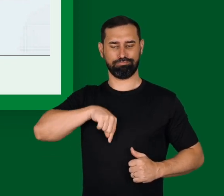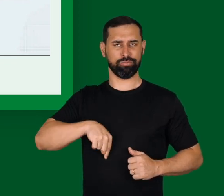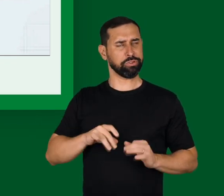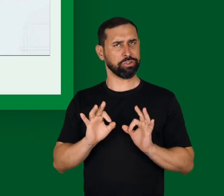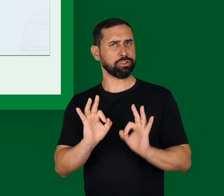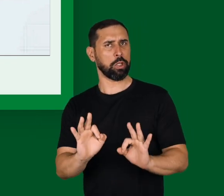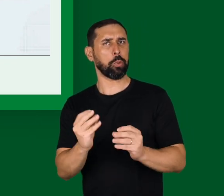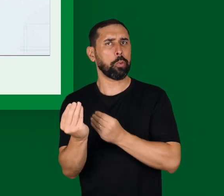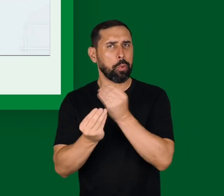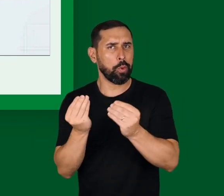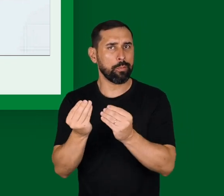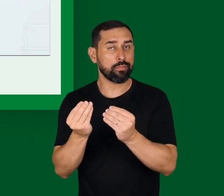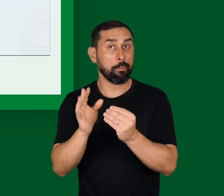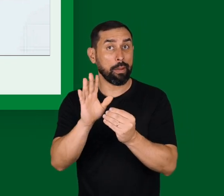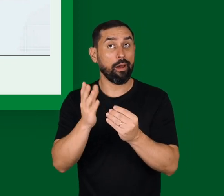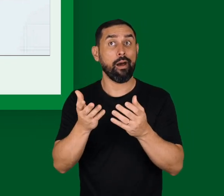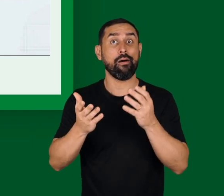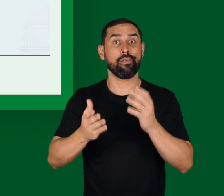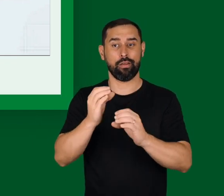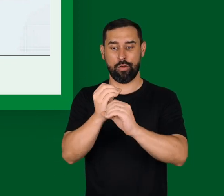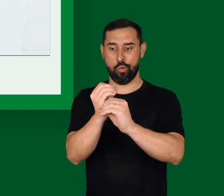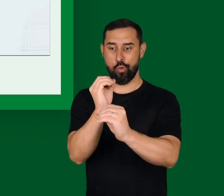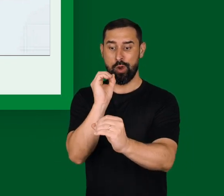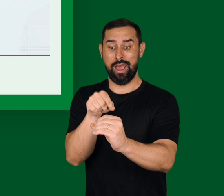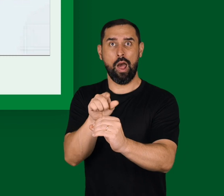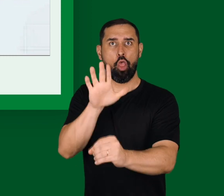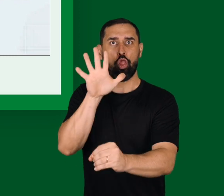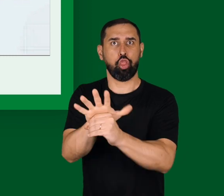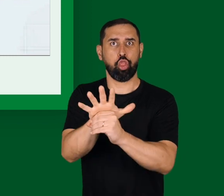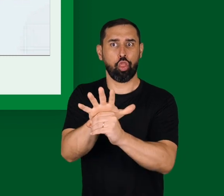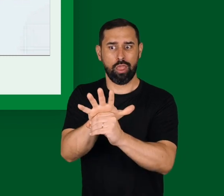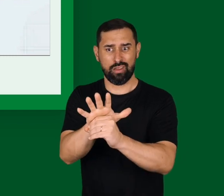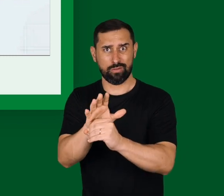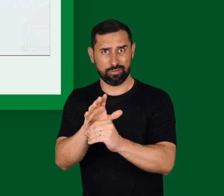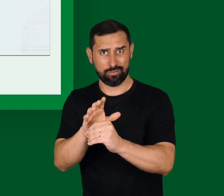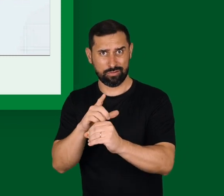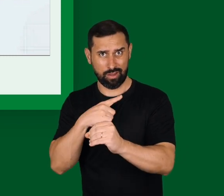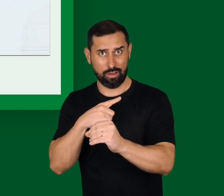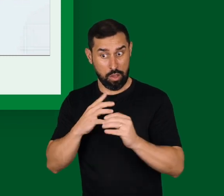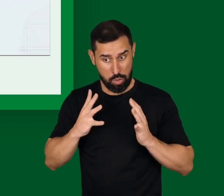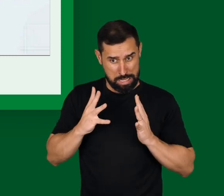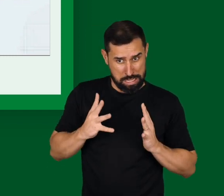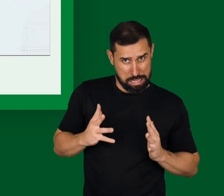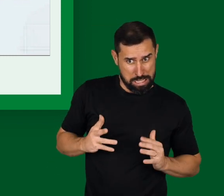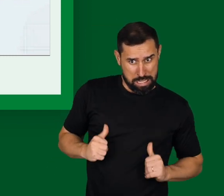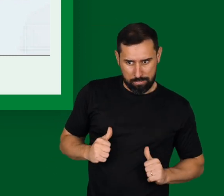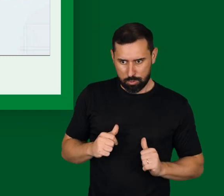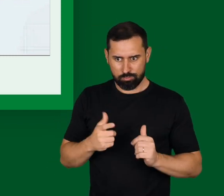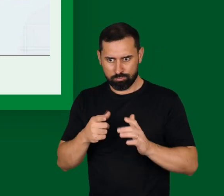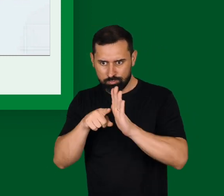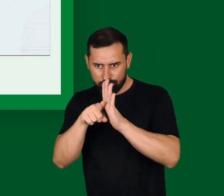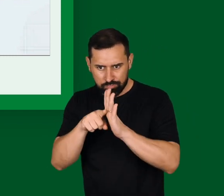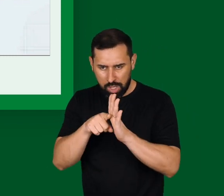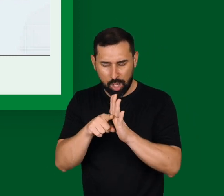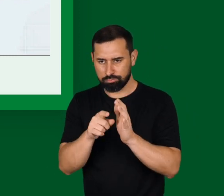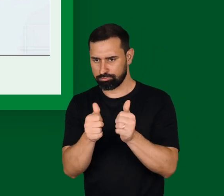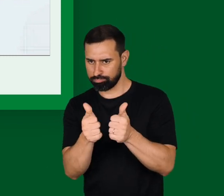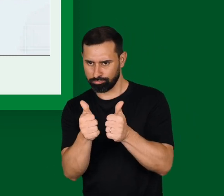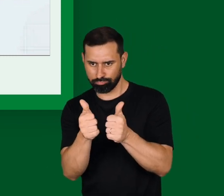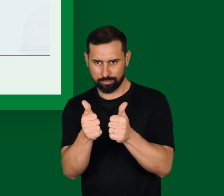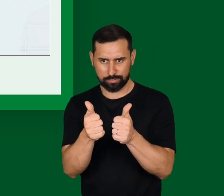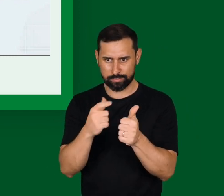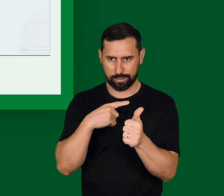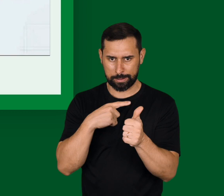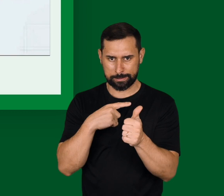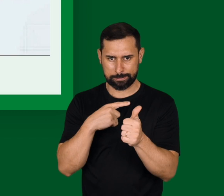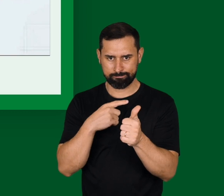beleza, eu vi que esse tubo está bem, não se deslocou, ele está bem posicionado, mas será que ele está obstruído? Então, aspirar. Ou seja, ou